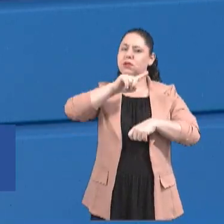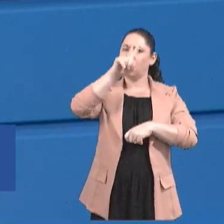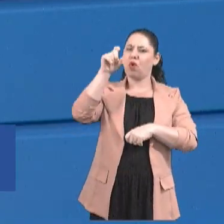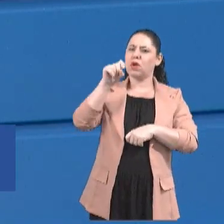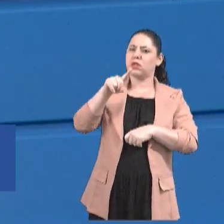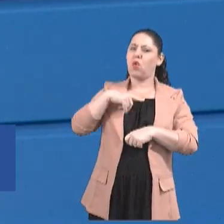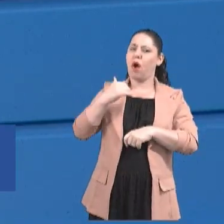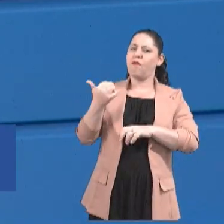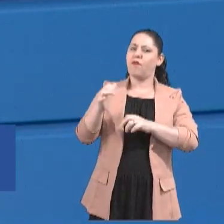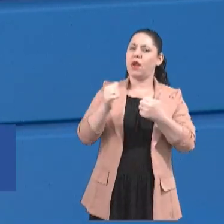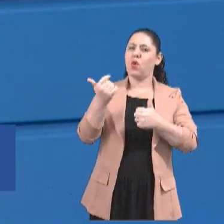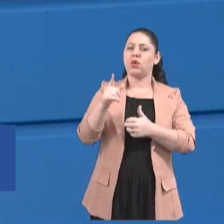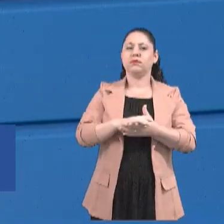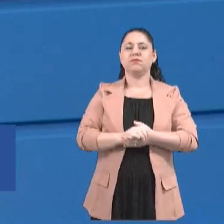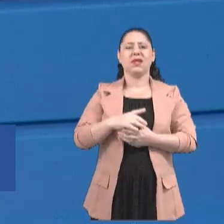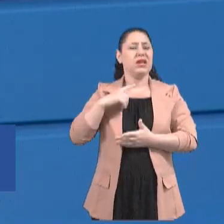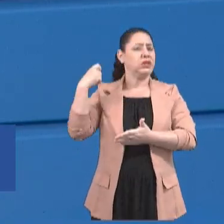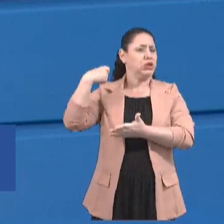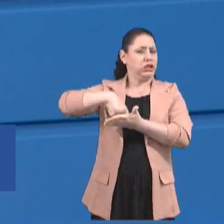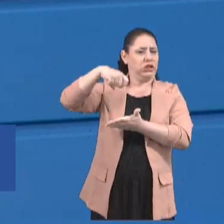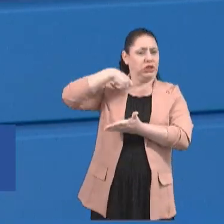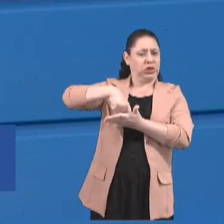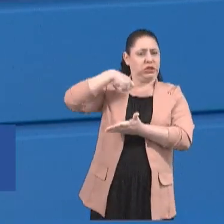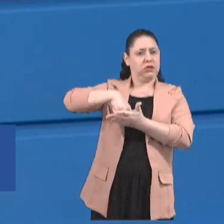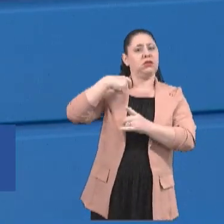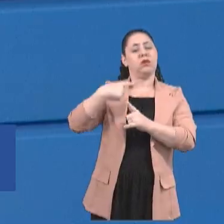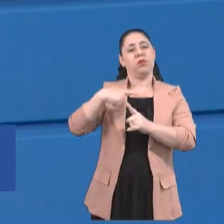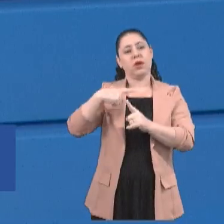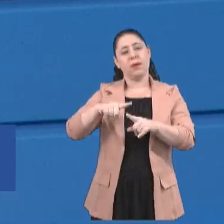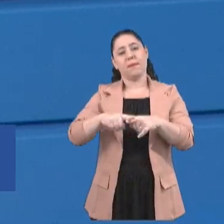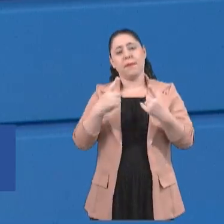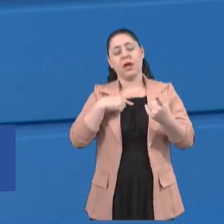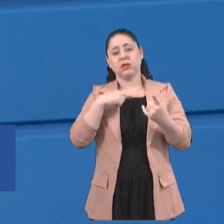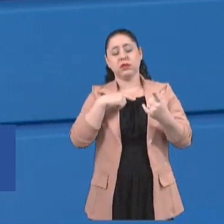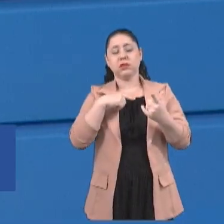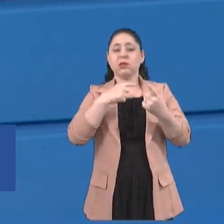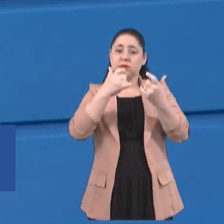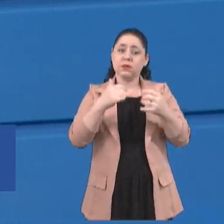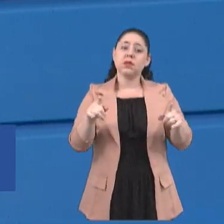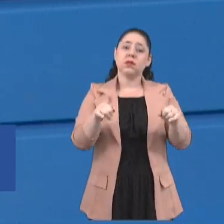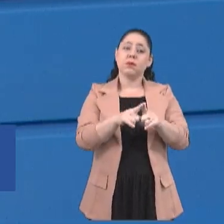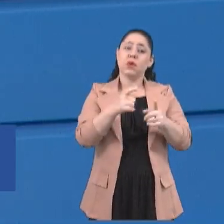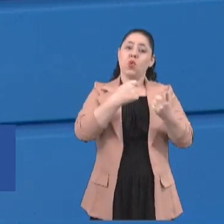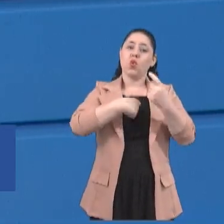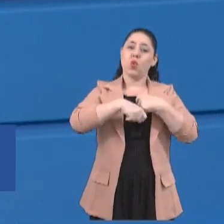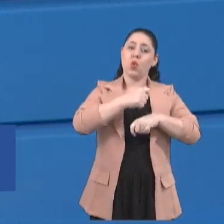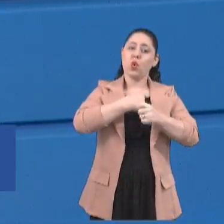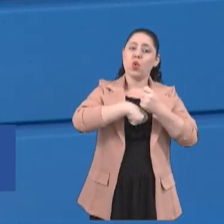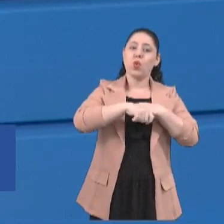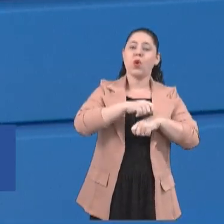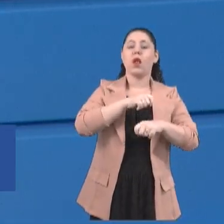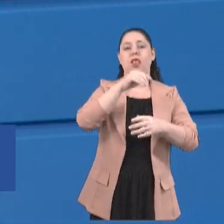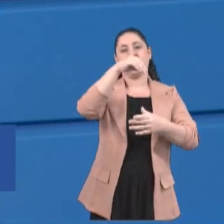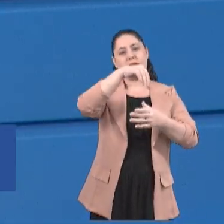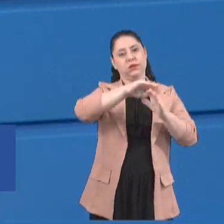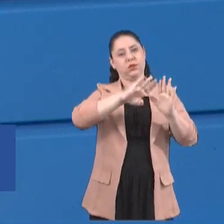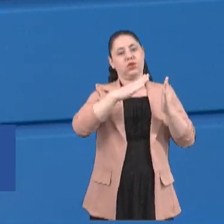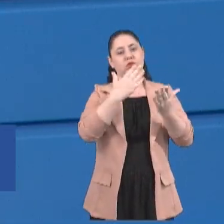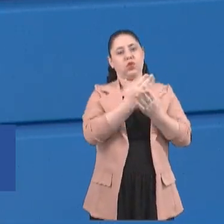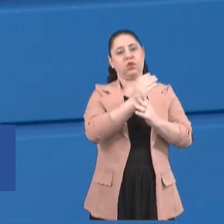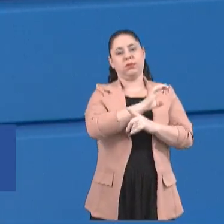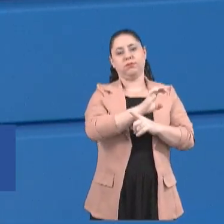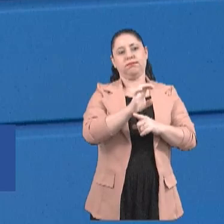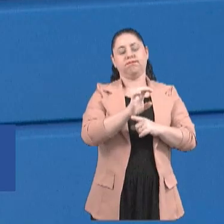revista. Nós temos tido muita cobrança em relação a isso, mas pontuar também os administrativos das nossas escolas da